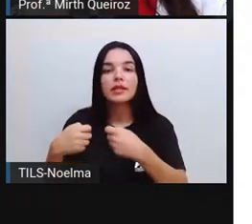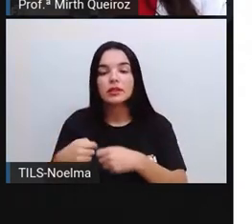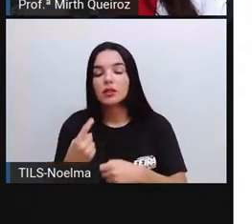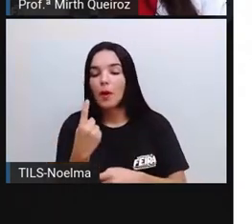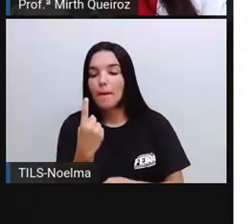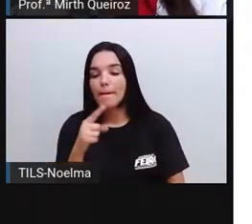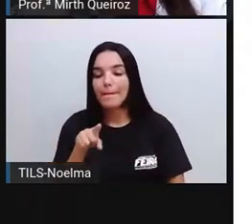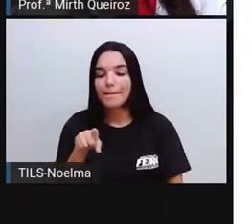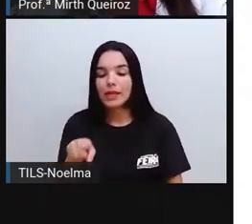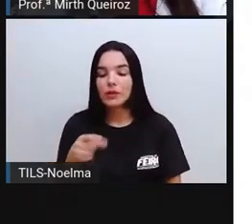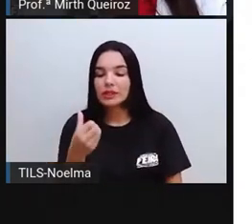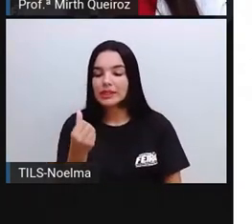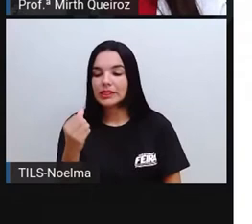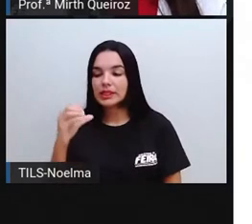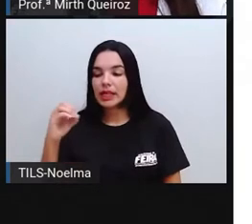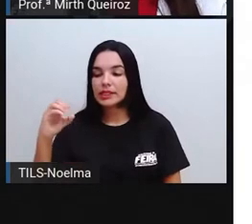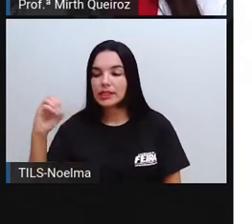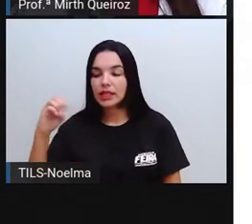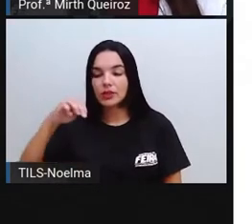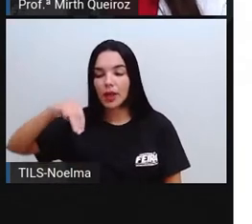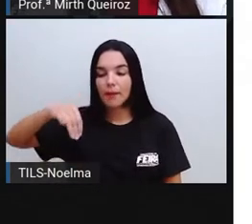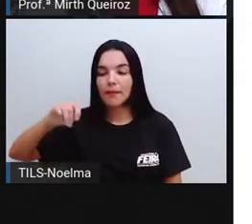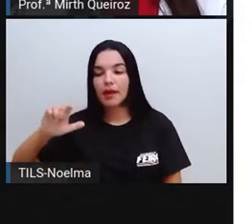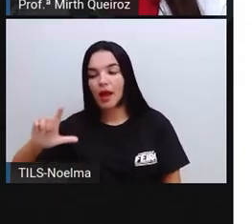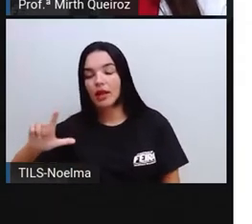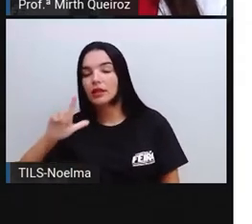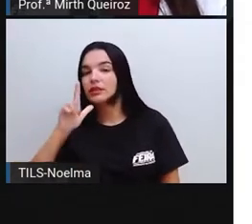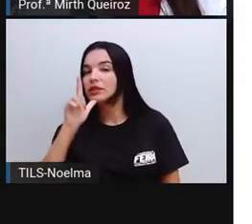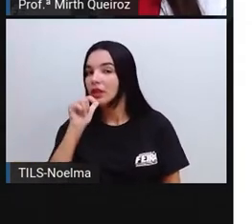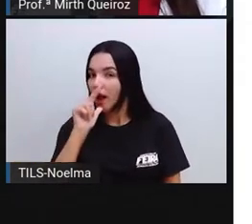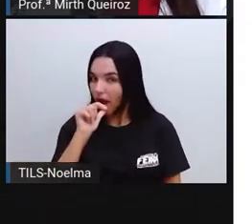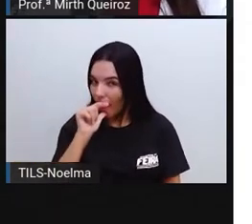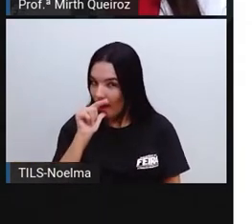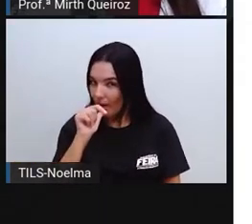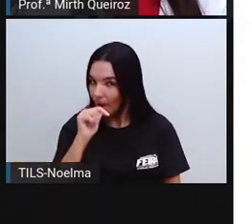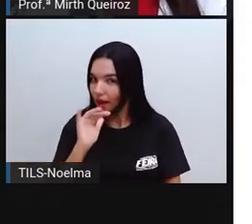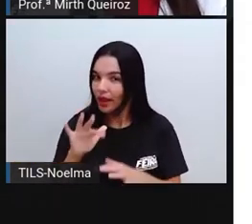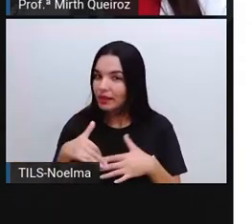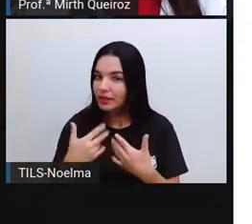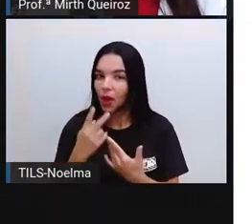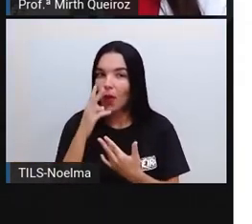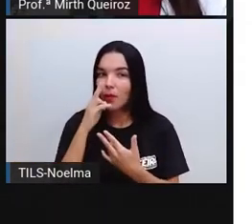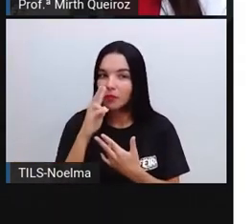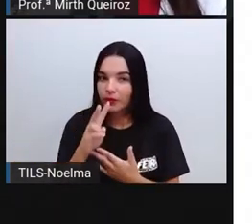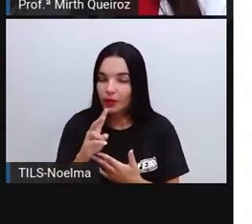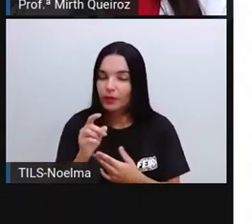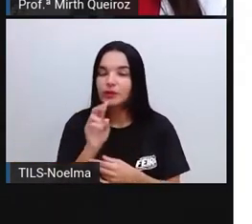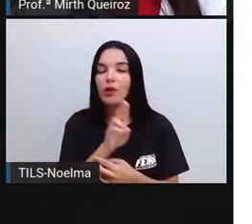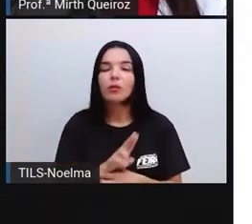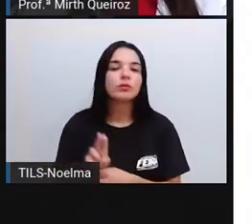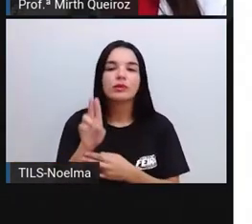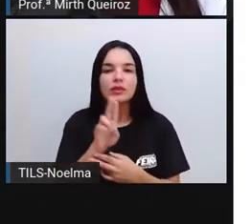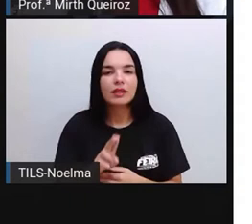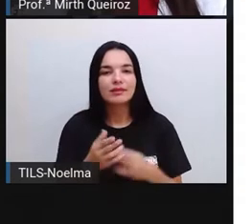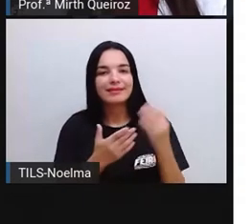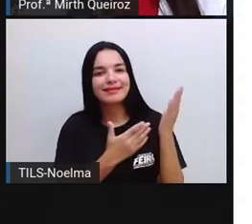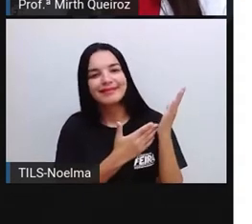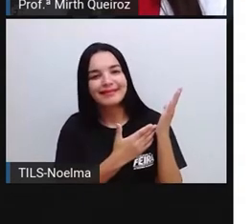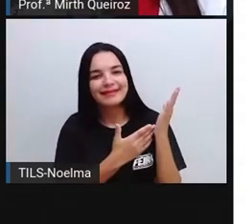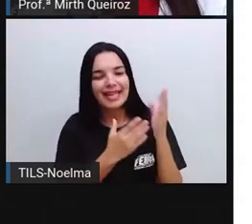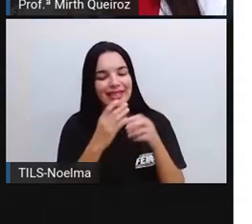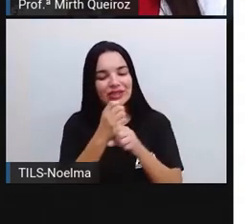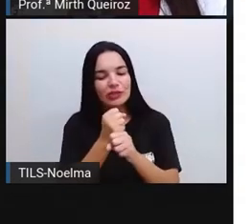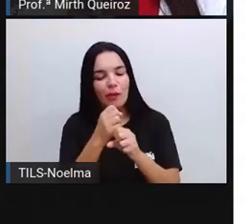1.600 ml de água. Então, como é que a gente pode fazer aí, utilizando esse 1.600,